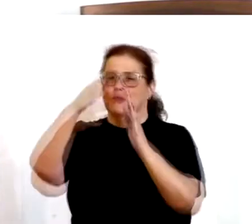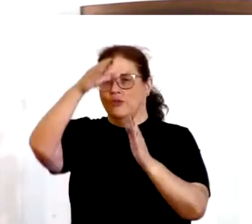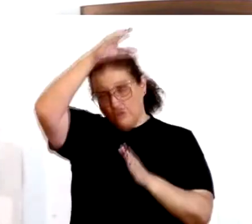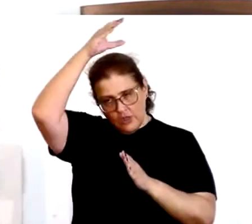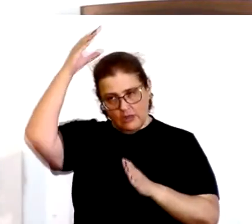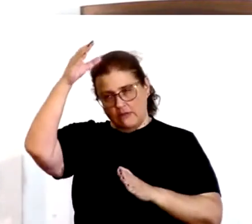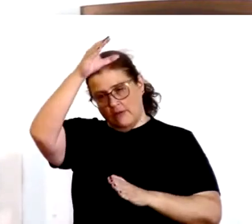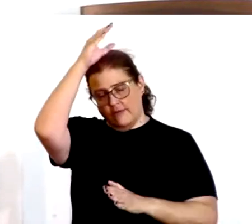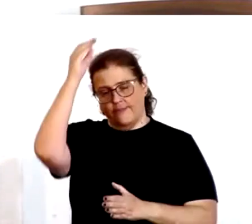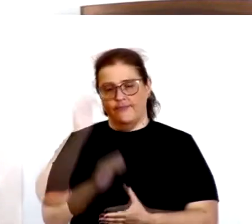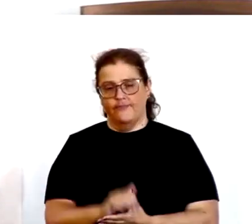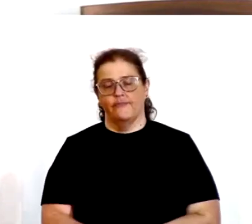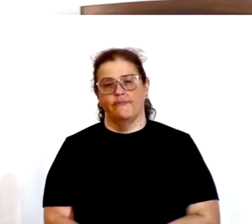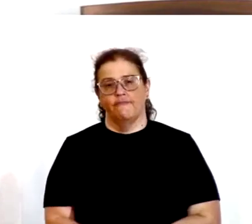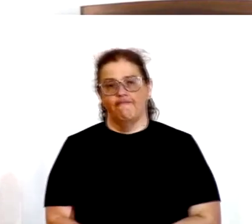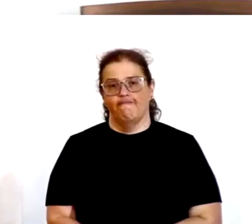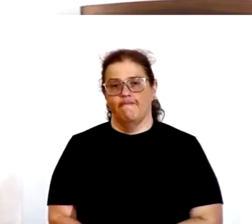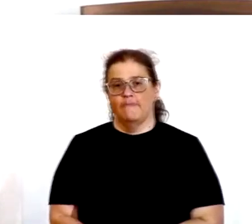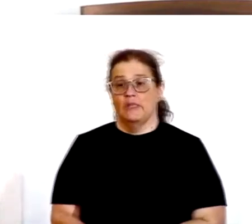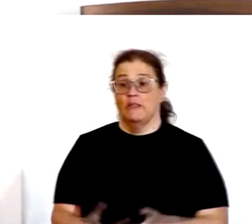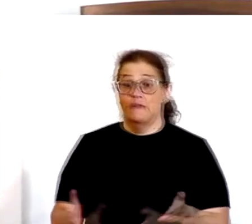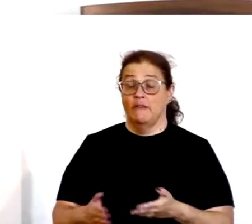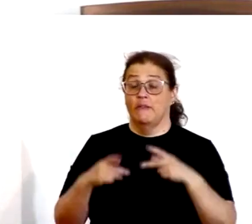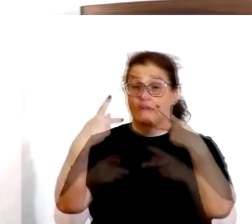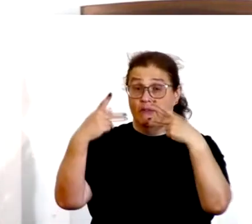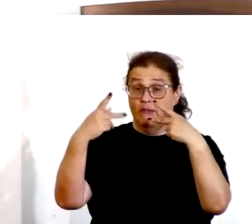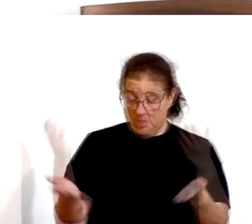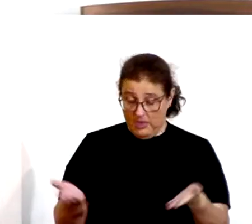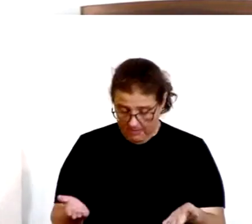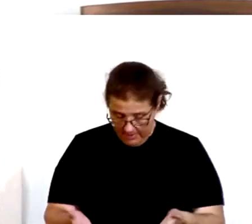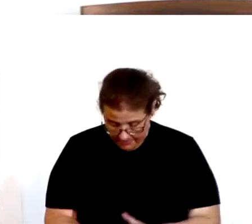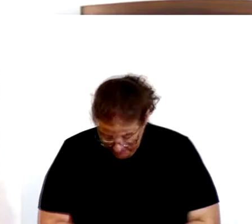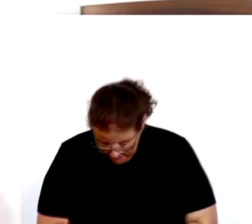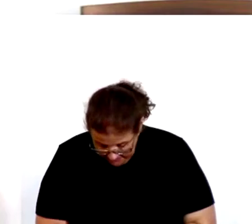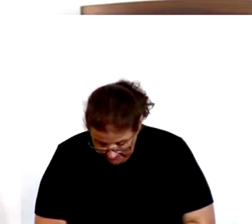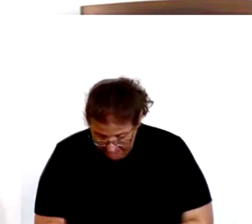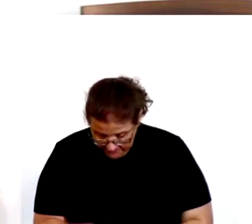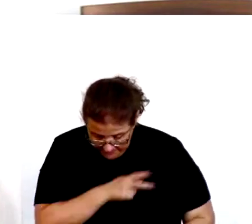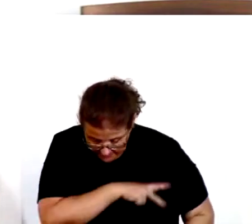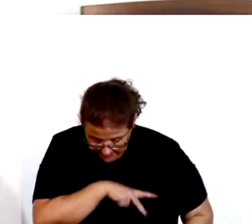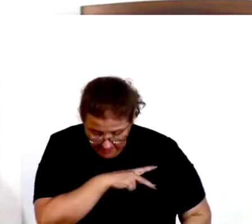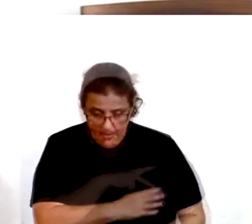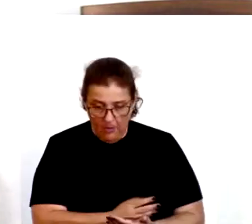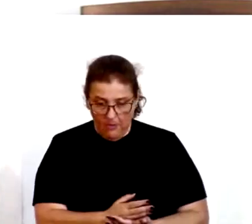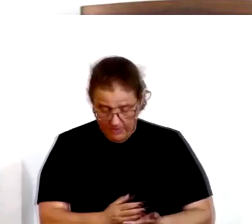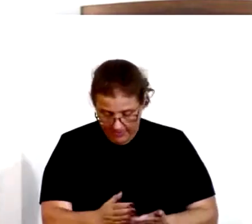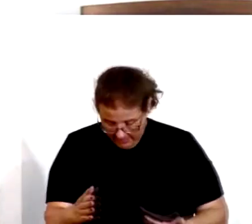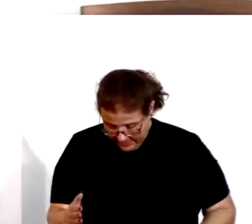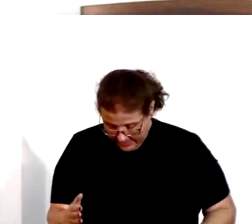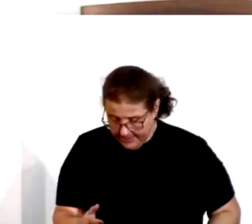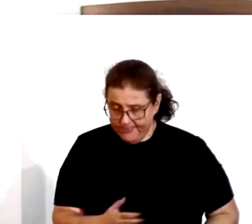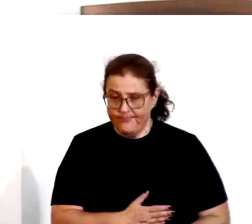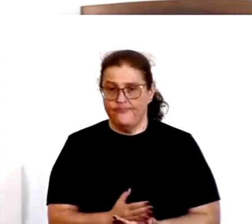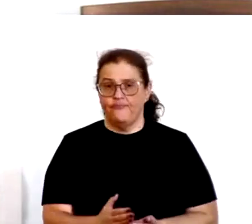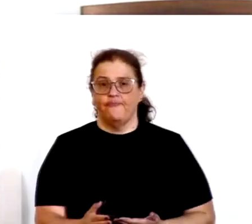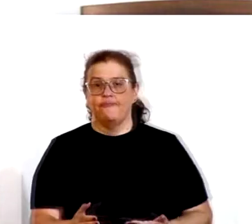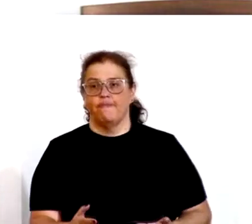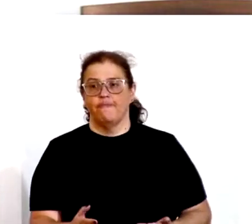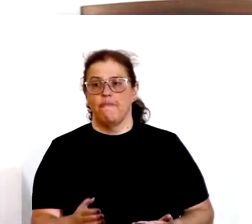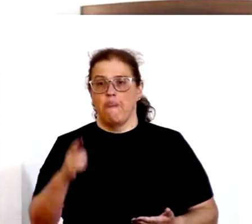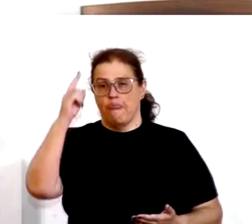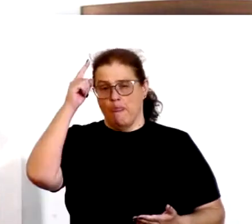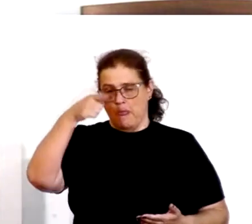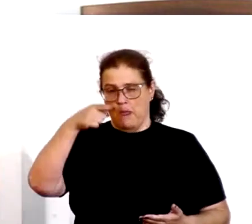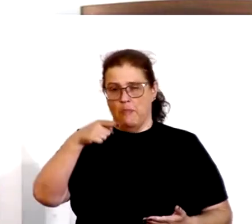Então, esses dois motivos que veremos agora. Paulo ele começa com uma ordem,